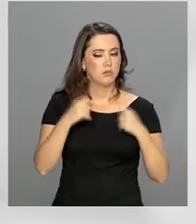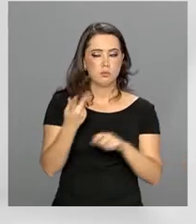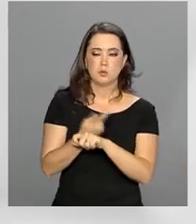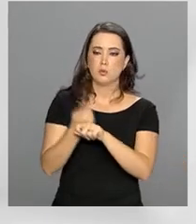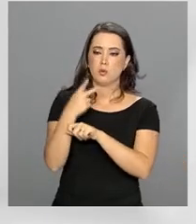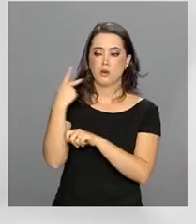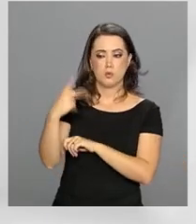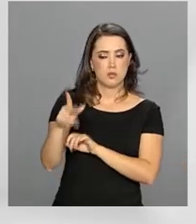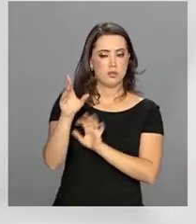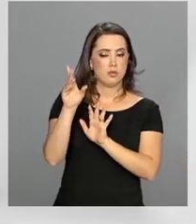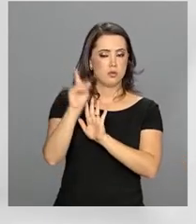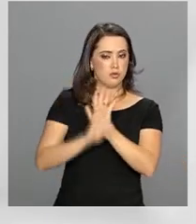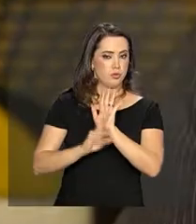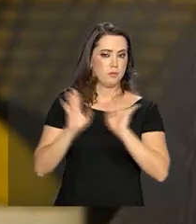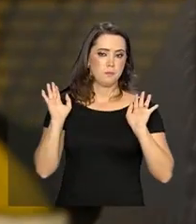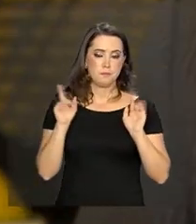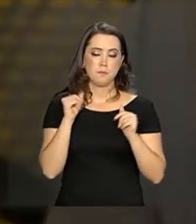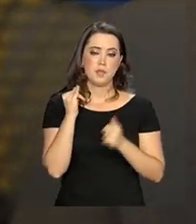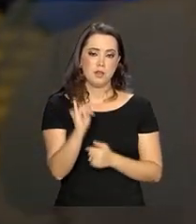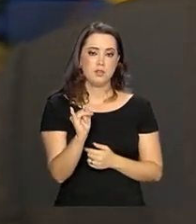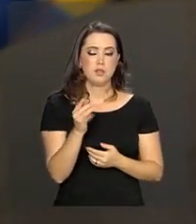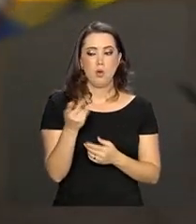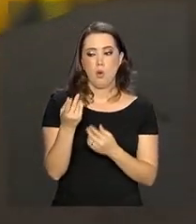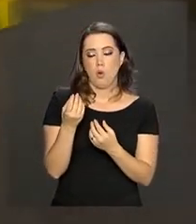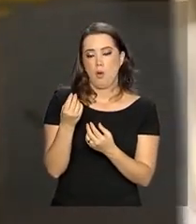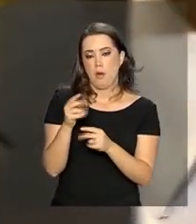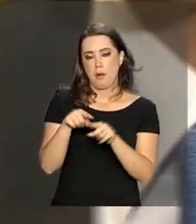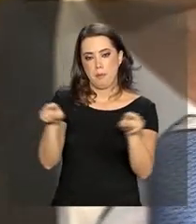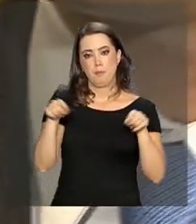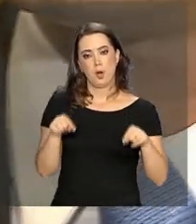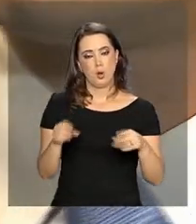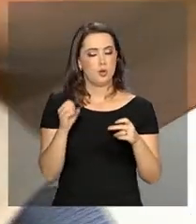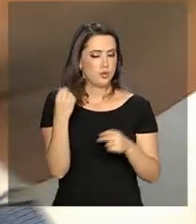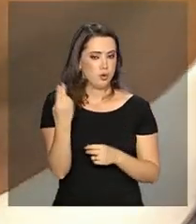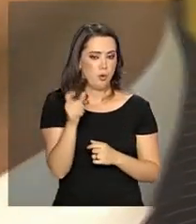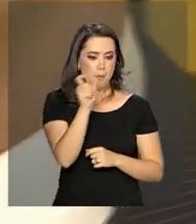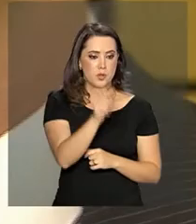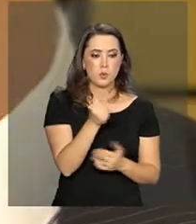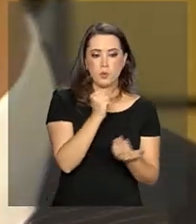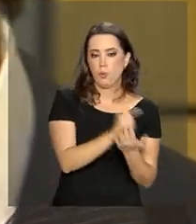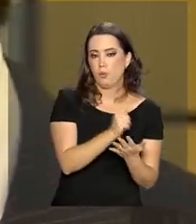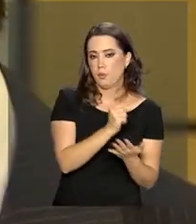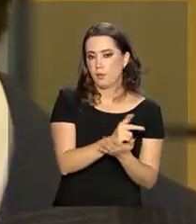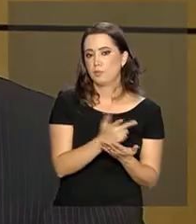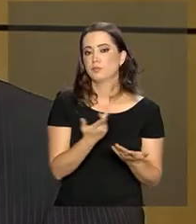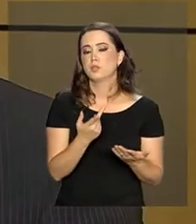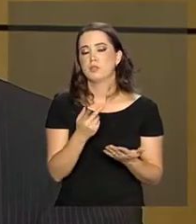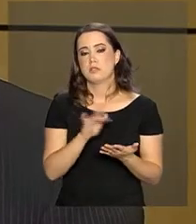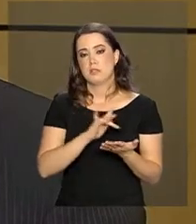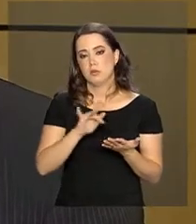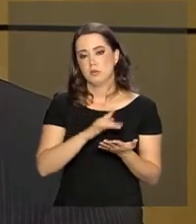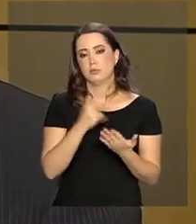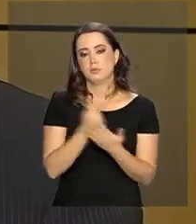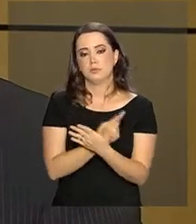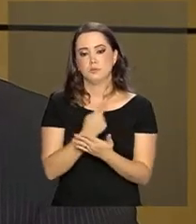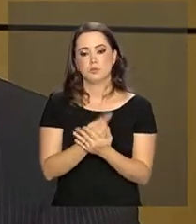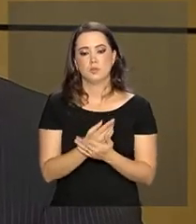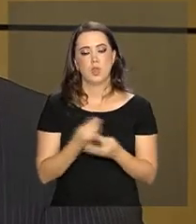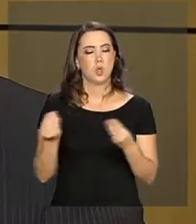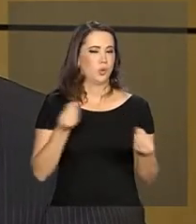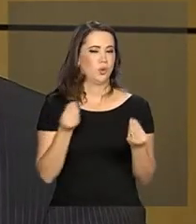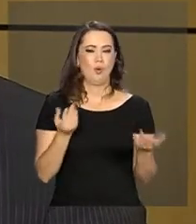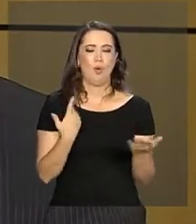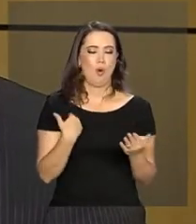os seus direitos de consumidor com a empresa ou a pessoa de quem comprou o aparelho. De forma geral, não tem como